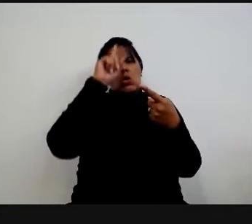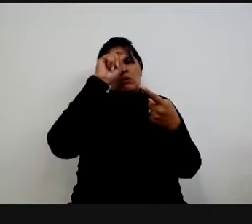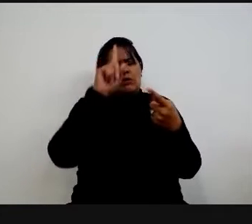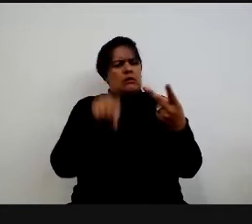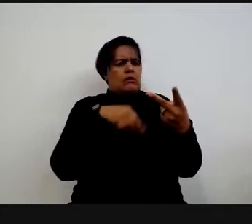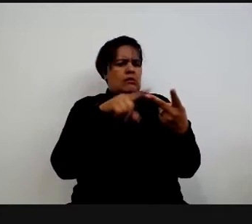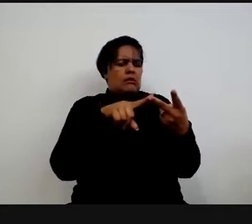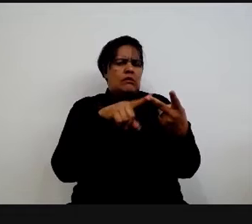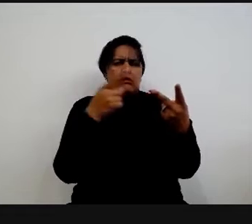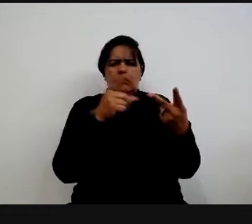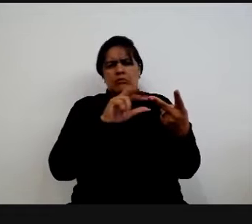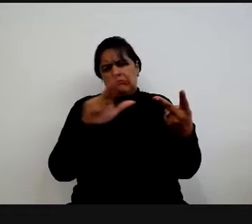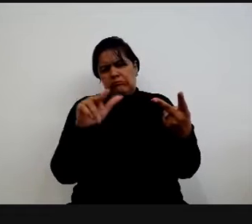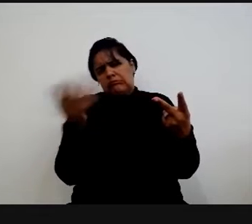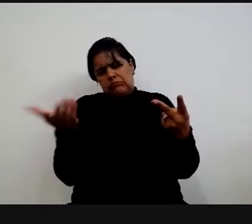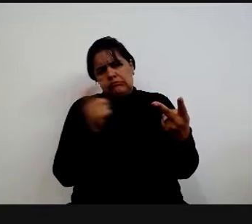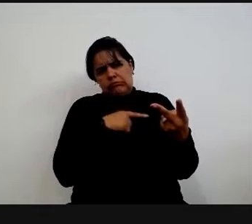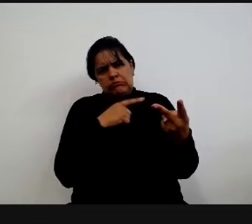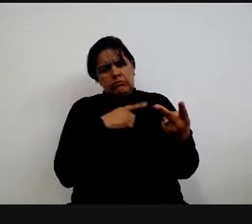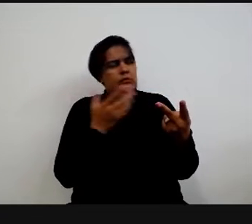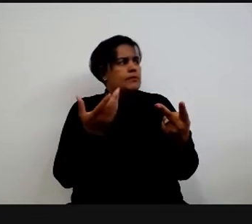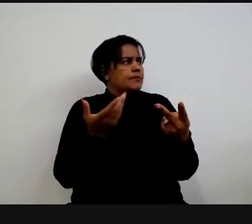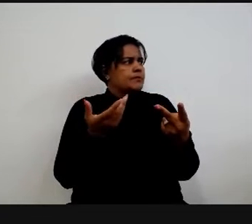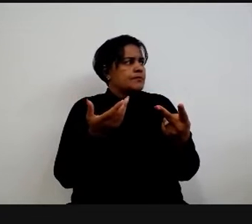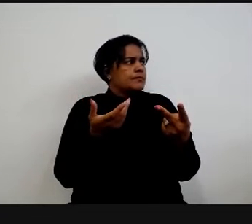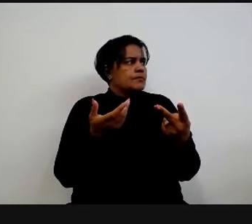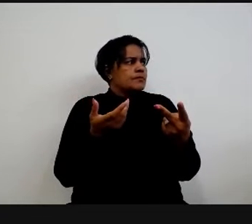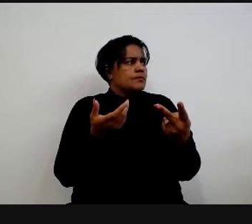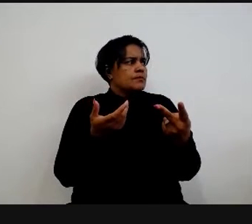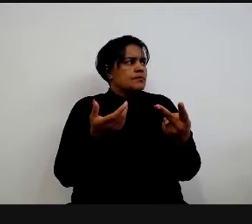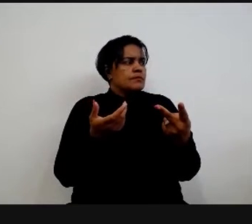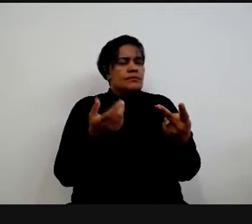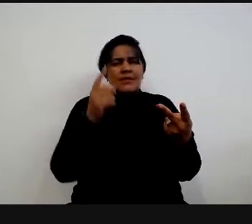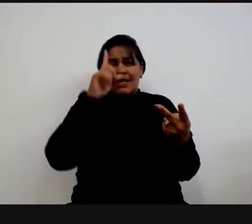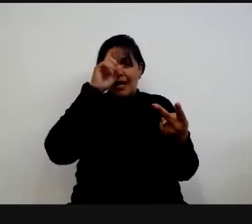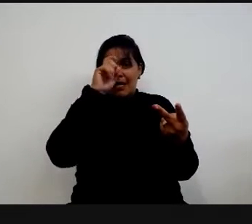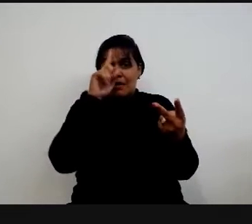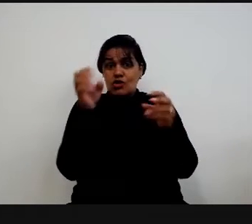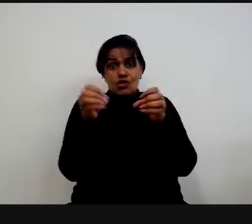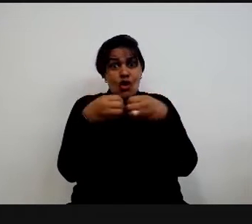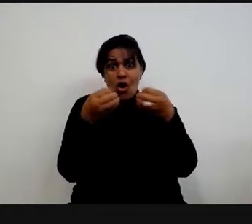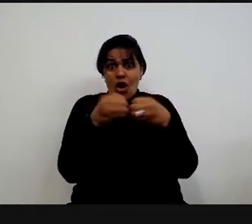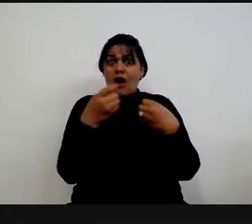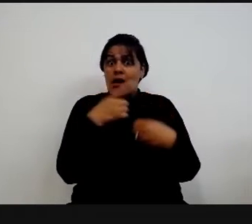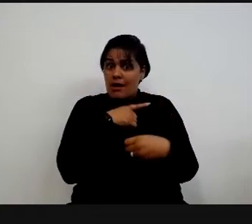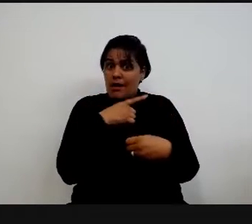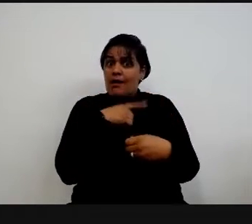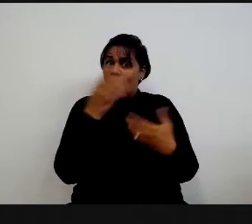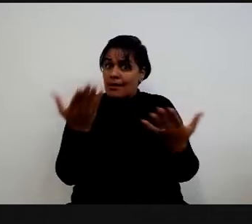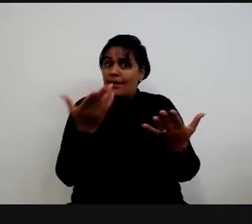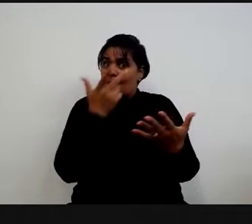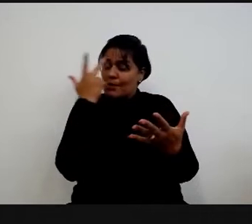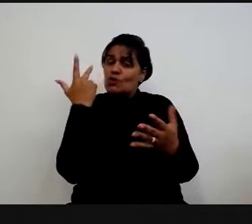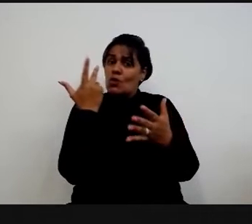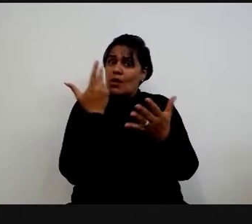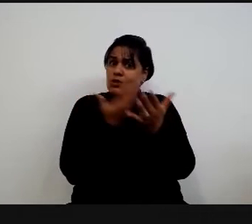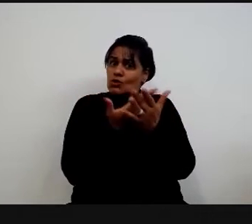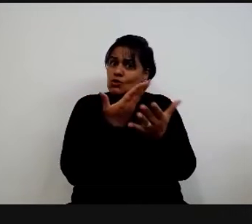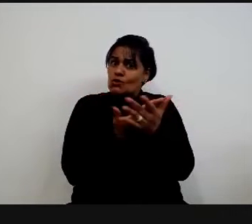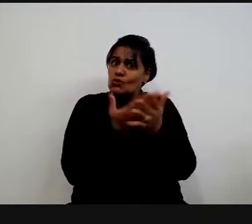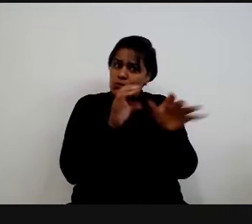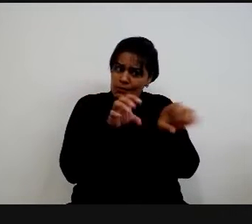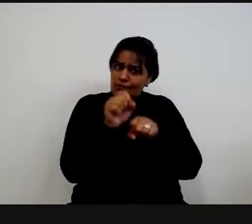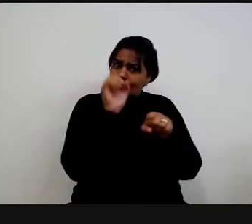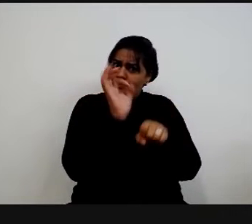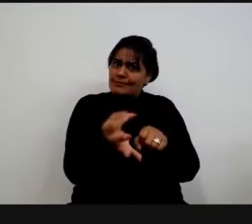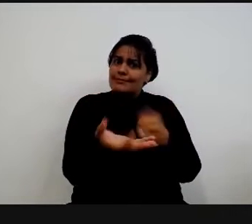hospitalar. Nós temos um curso de administração de shopping. Você se prepara para administrar um shopping. Muito legal,